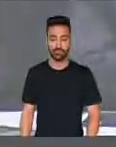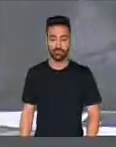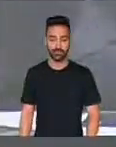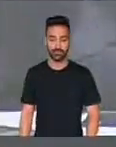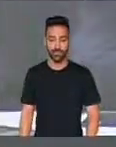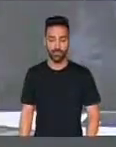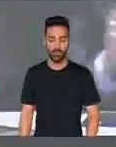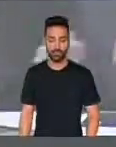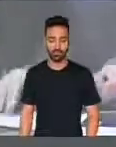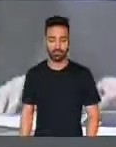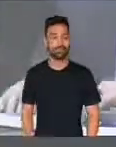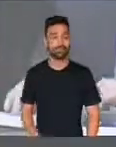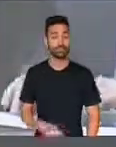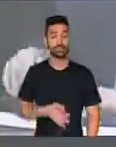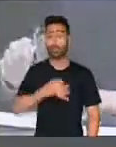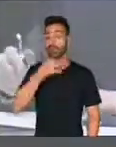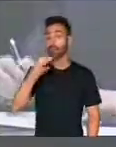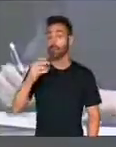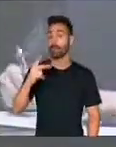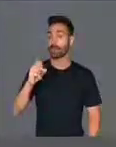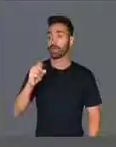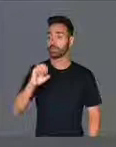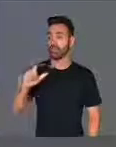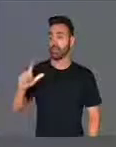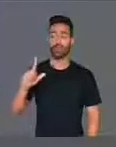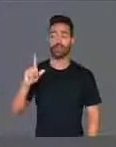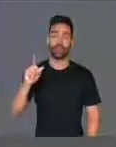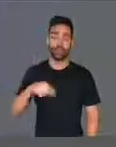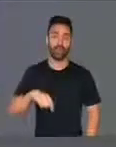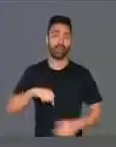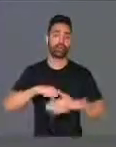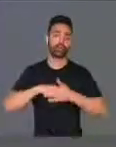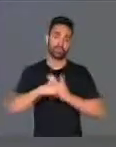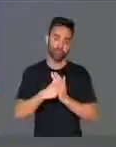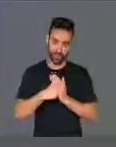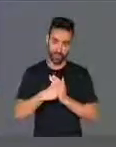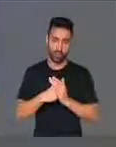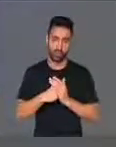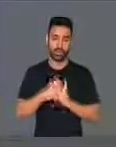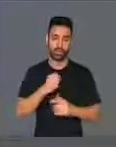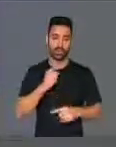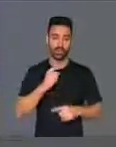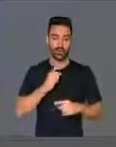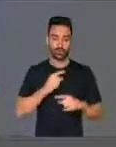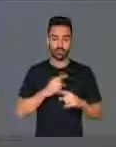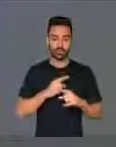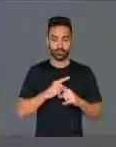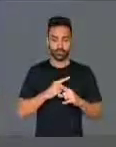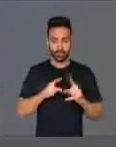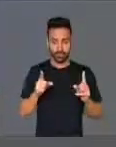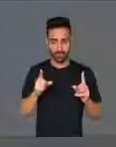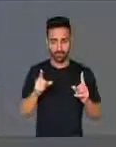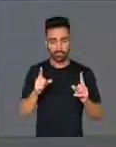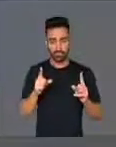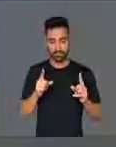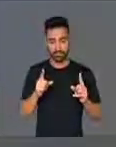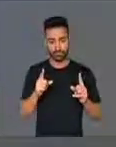É, como encaminha o pessoal? O pessoal está em obstrução, presidente. Mas é